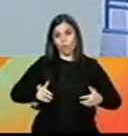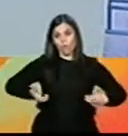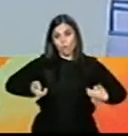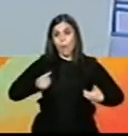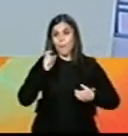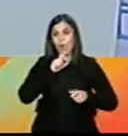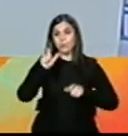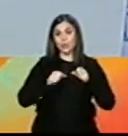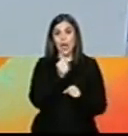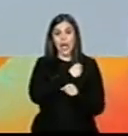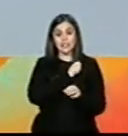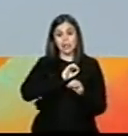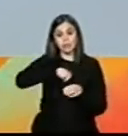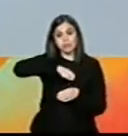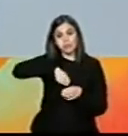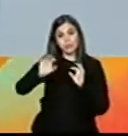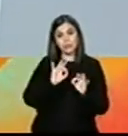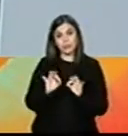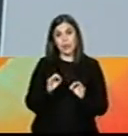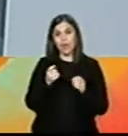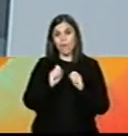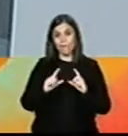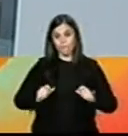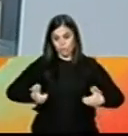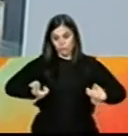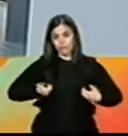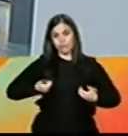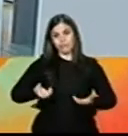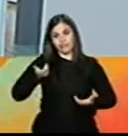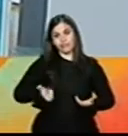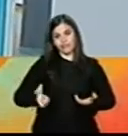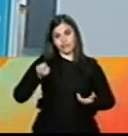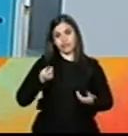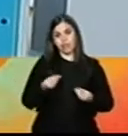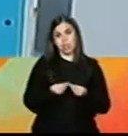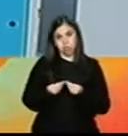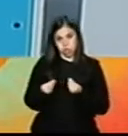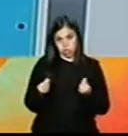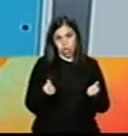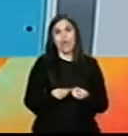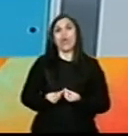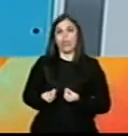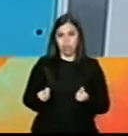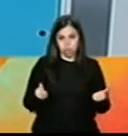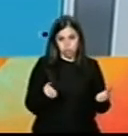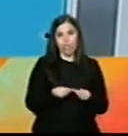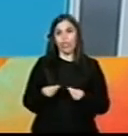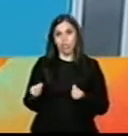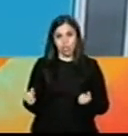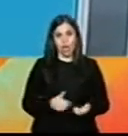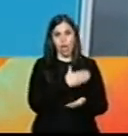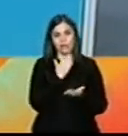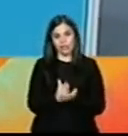em casa, com um amendoim tostado. É só ter um bom triturador, triturar, até ter